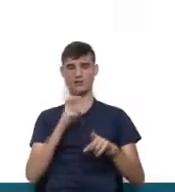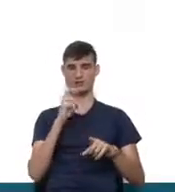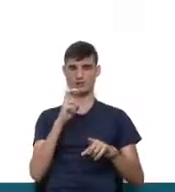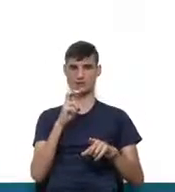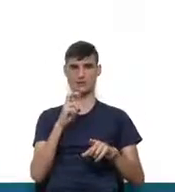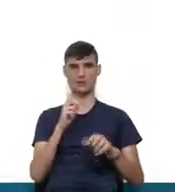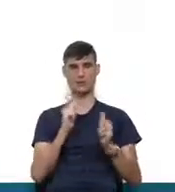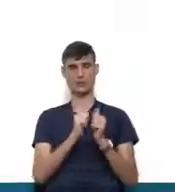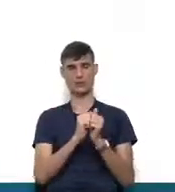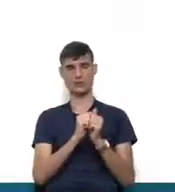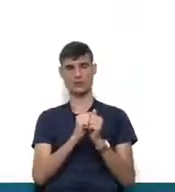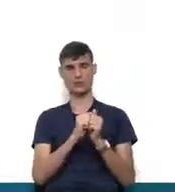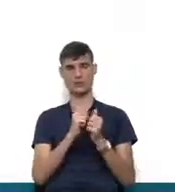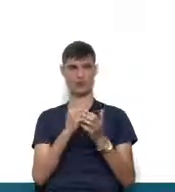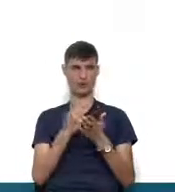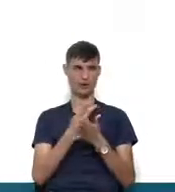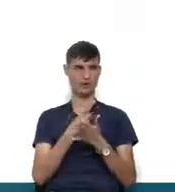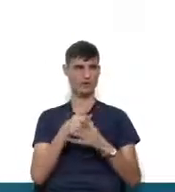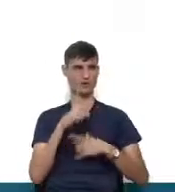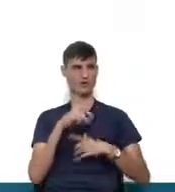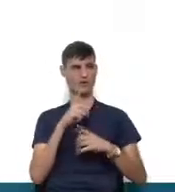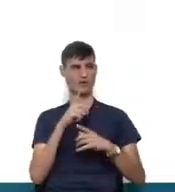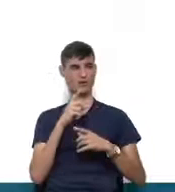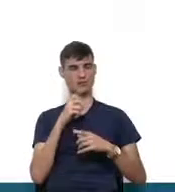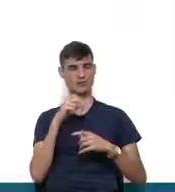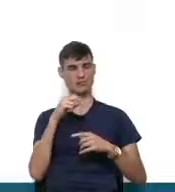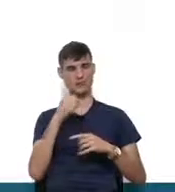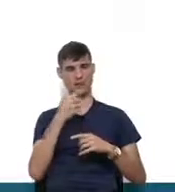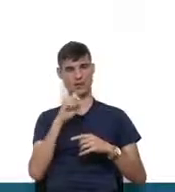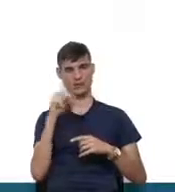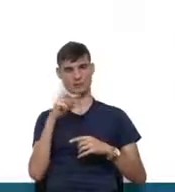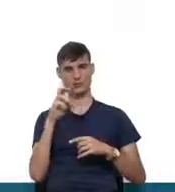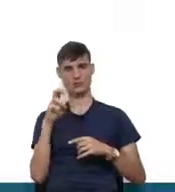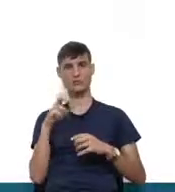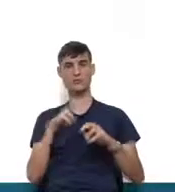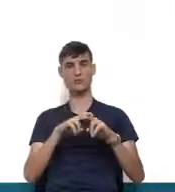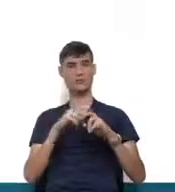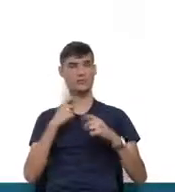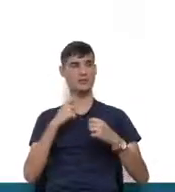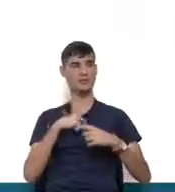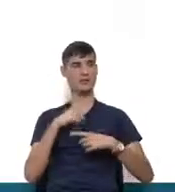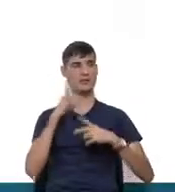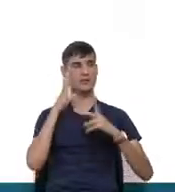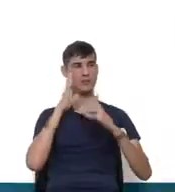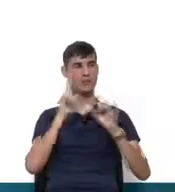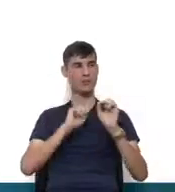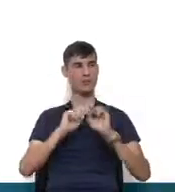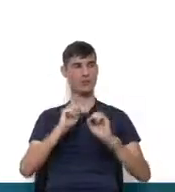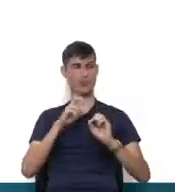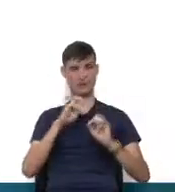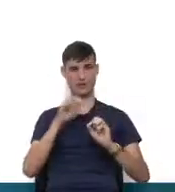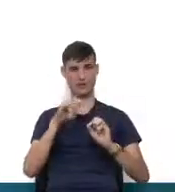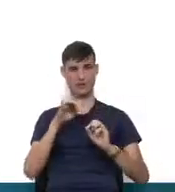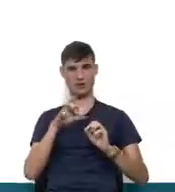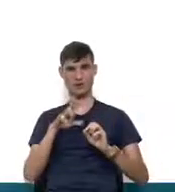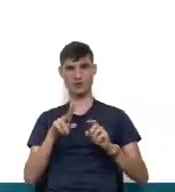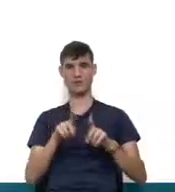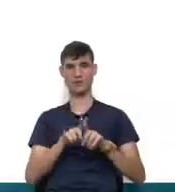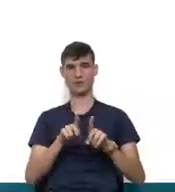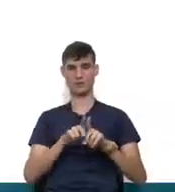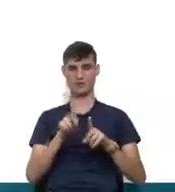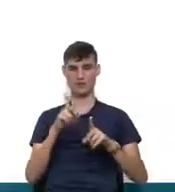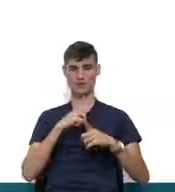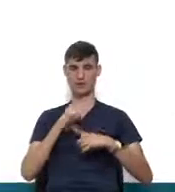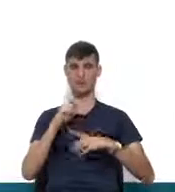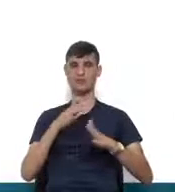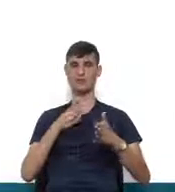5, com um número erro, né, inferior a 10 menos 5, nós temos que pensar no polinômio de Taylor, e esse polinômio vai